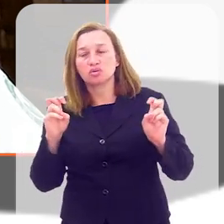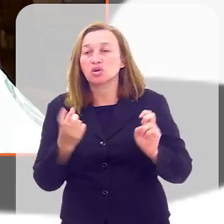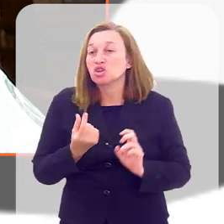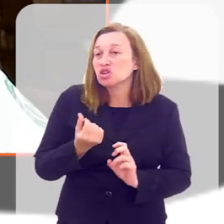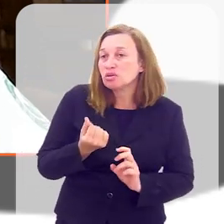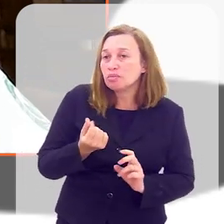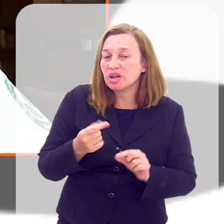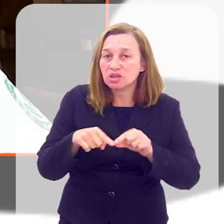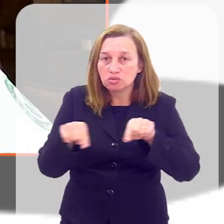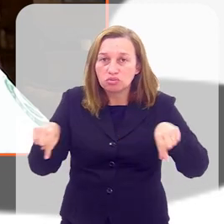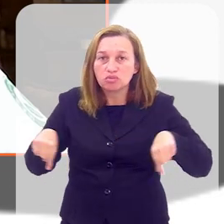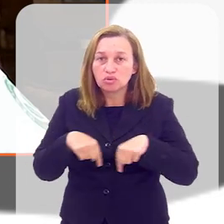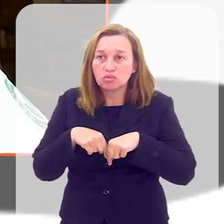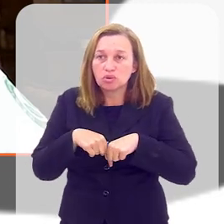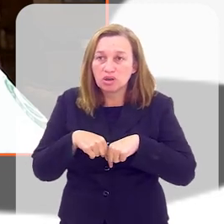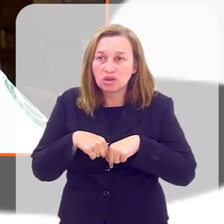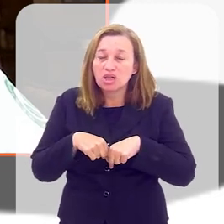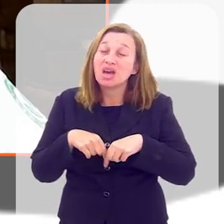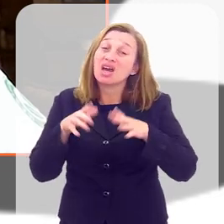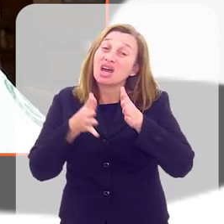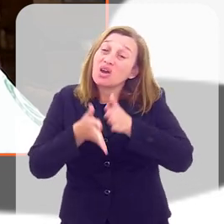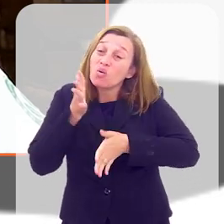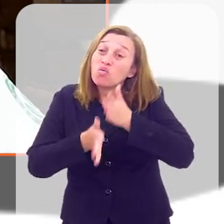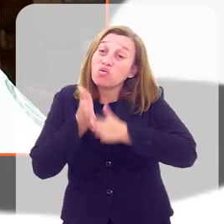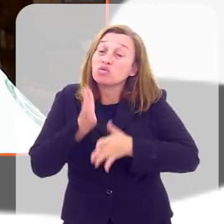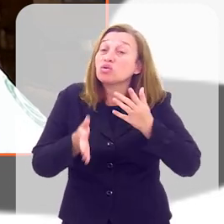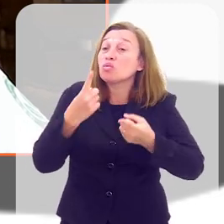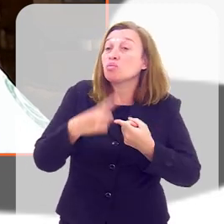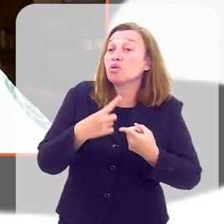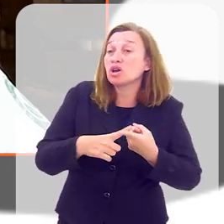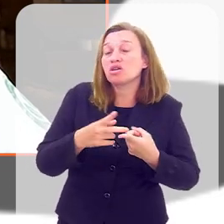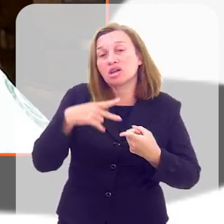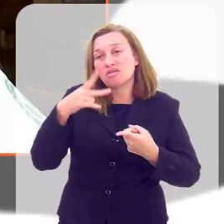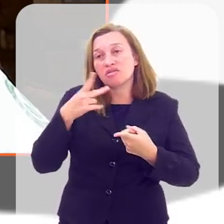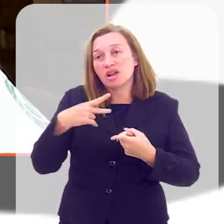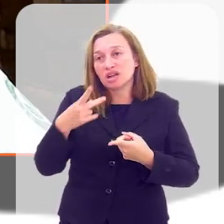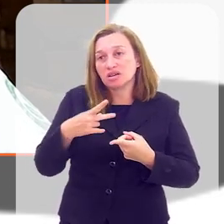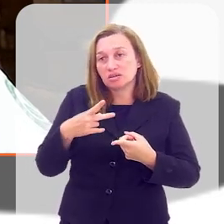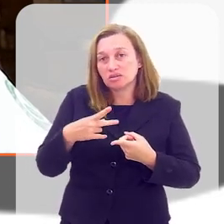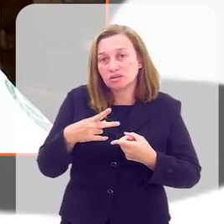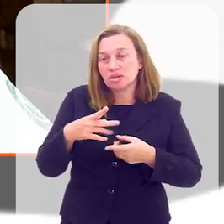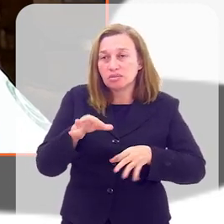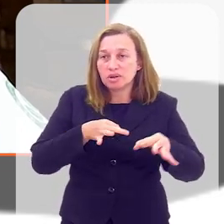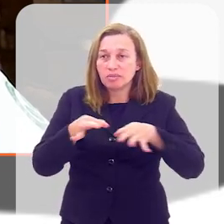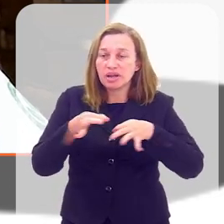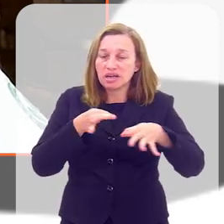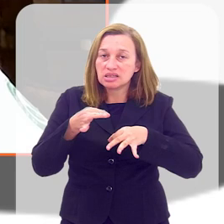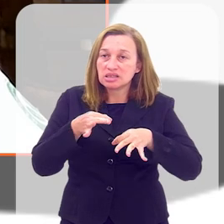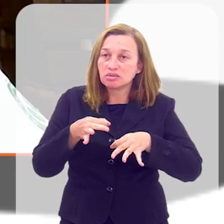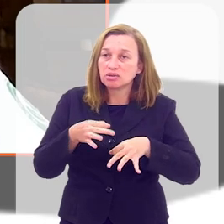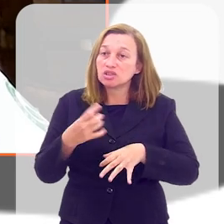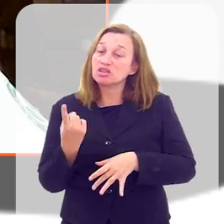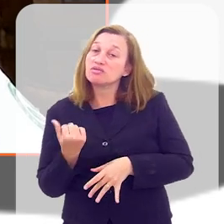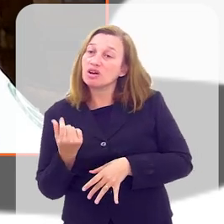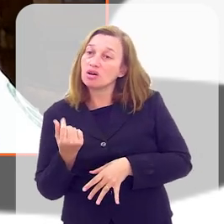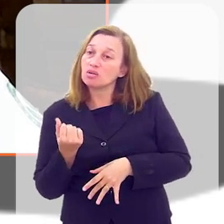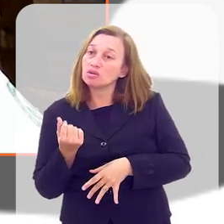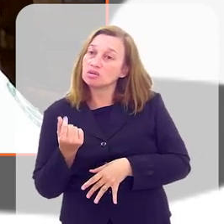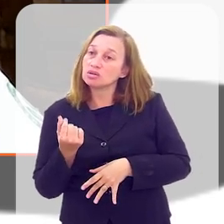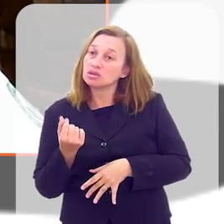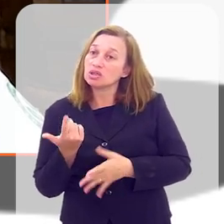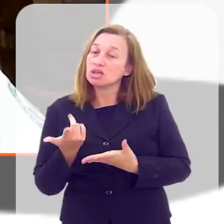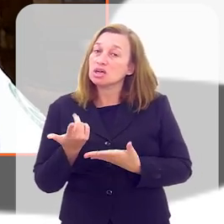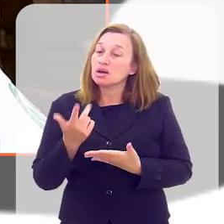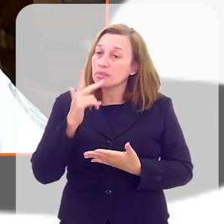a gente falar sobre a questão de preço metro quadrado isso é muito complicado porque é como eu tava falando essa questão de planejar valores